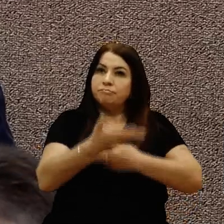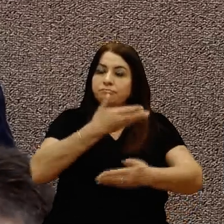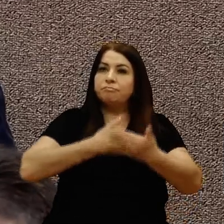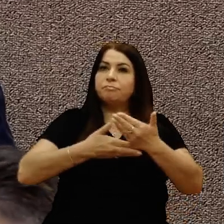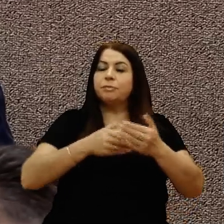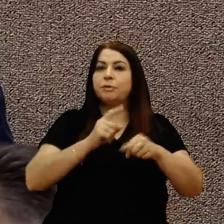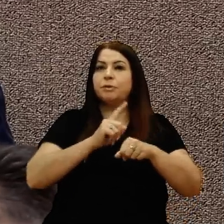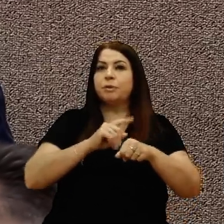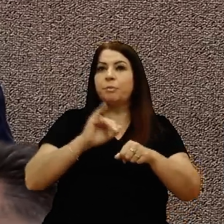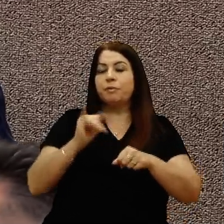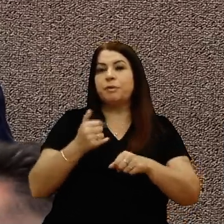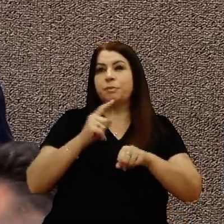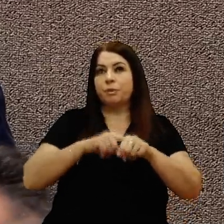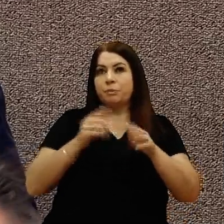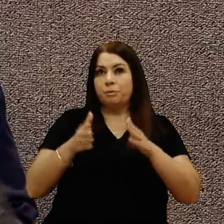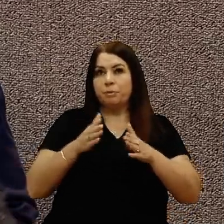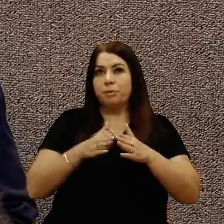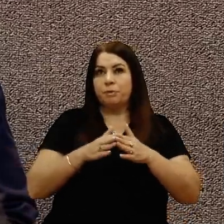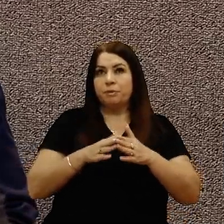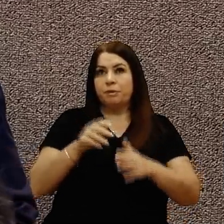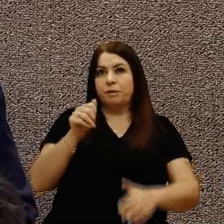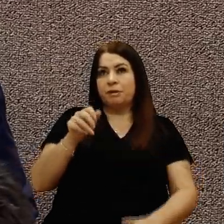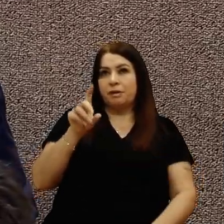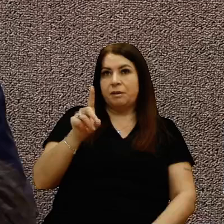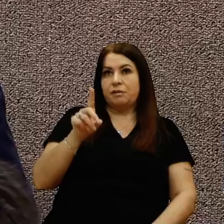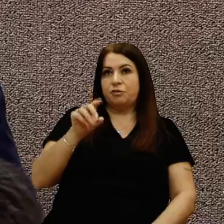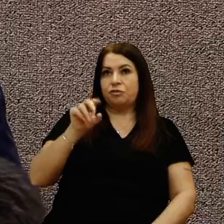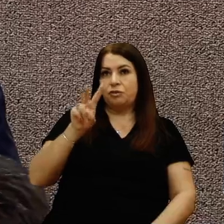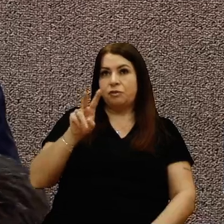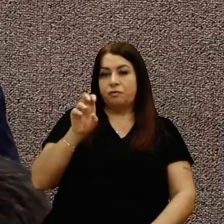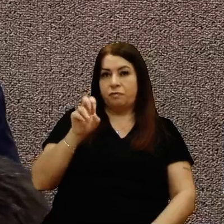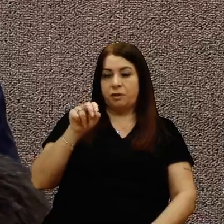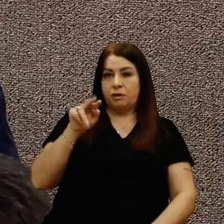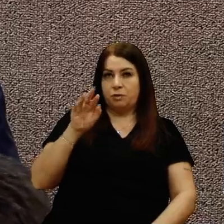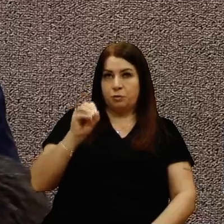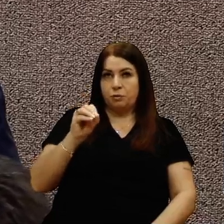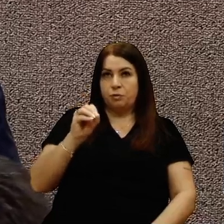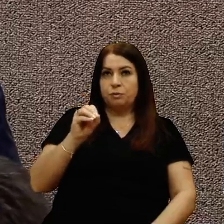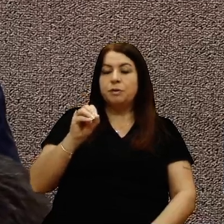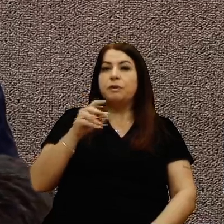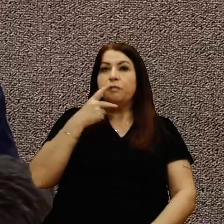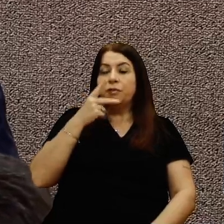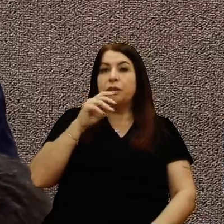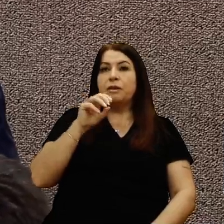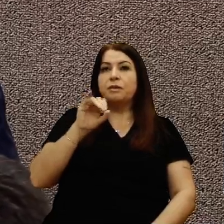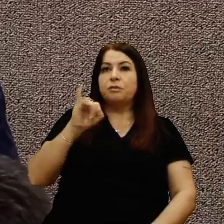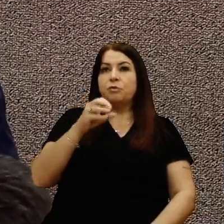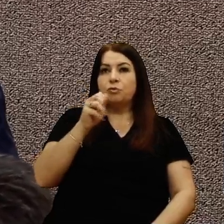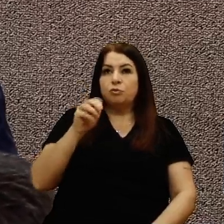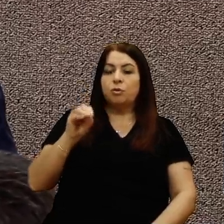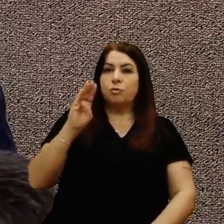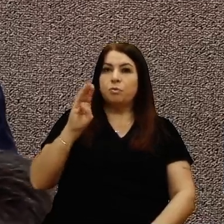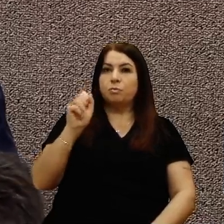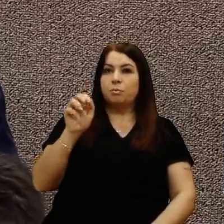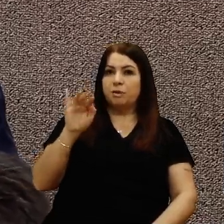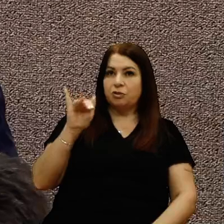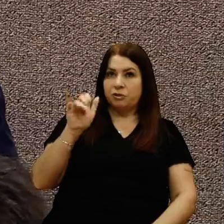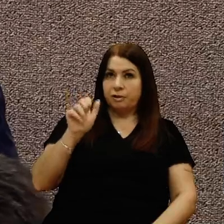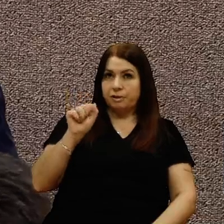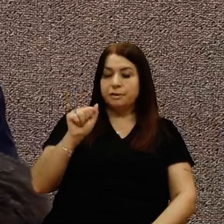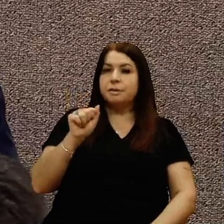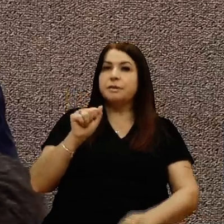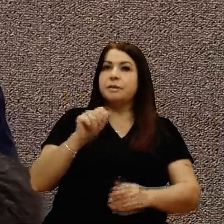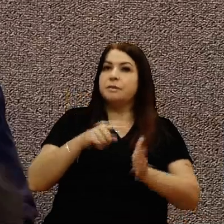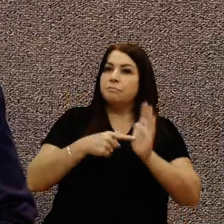o momento que nós estamos vivendo de advento, e hoje, a liturgia de hoje fala de João Batista, que é o precursor, que é da coisa boa,